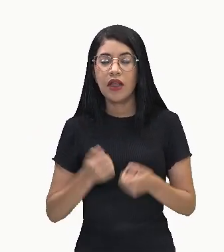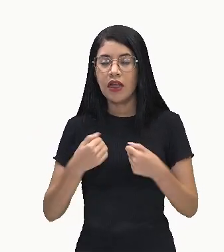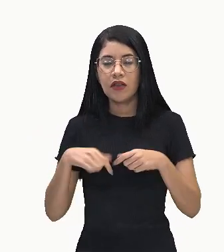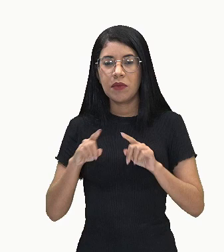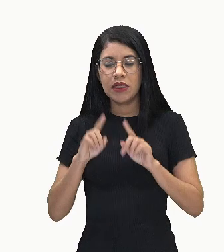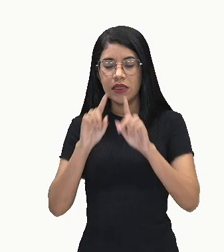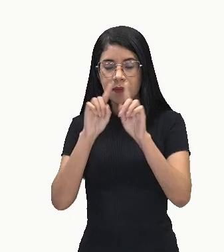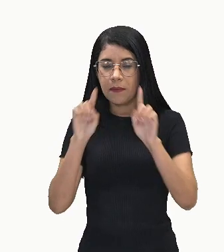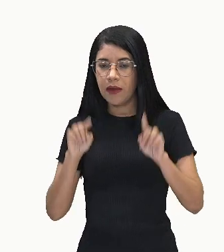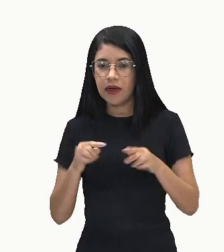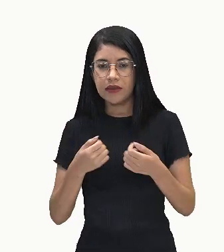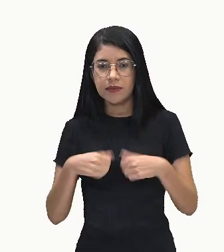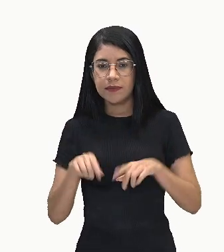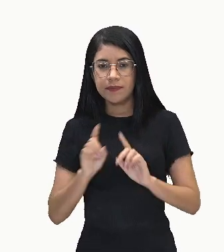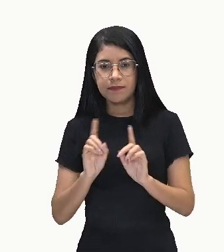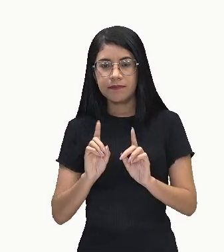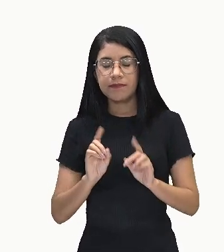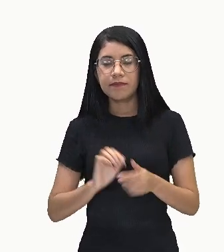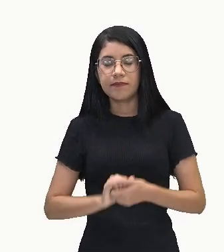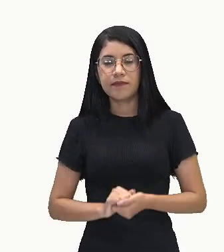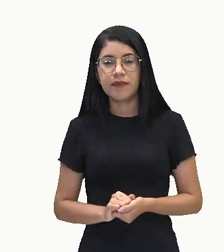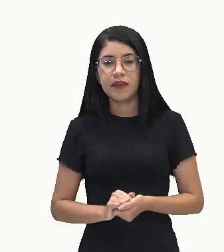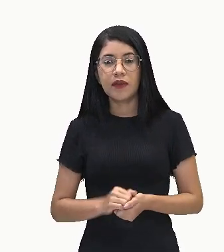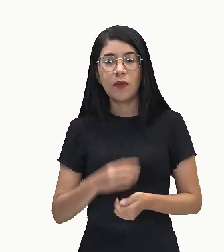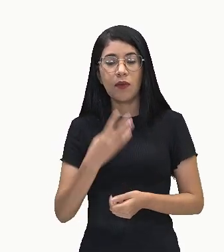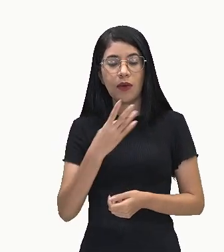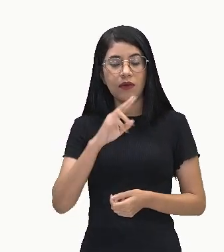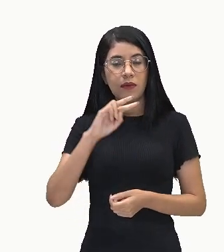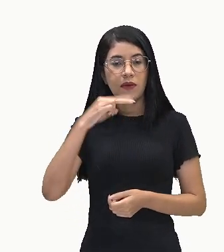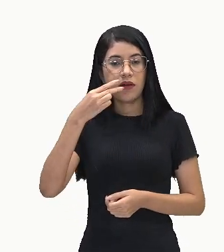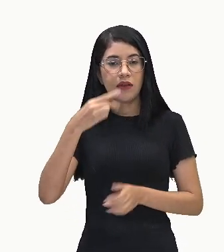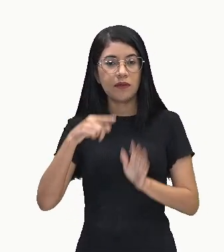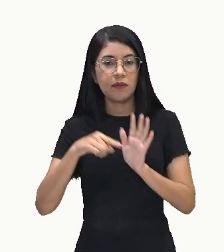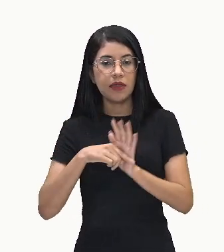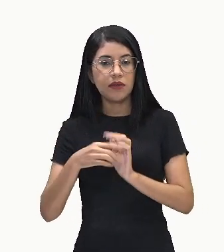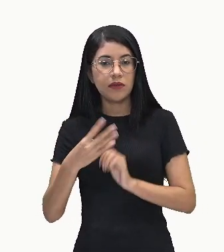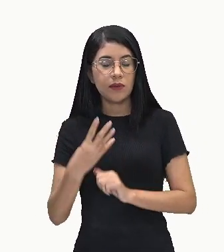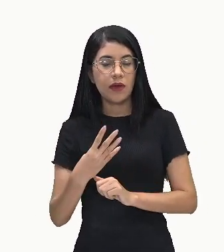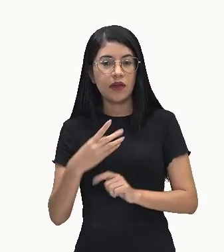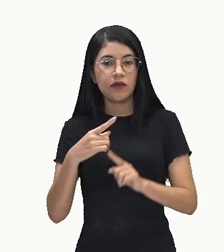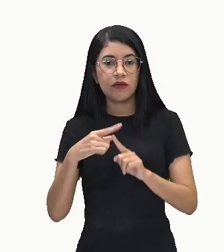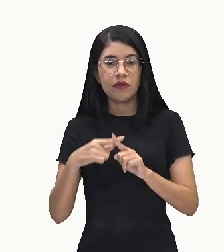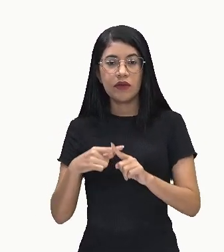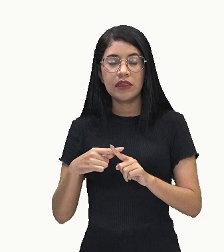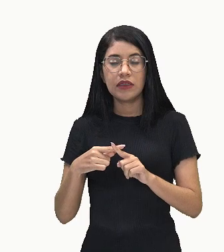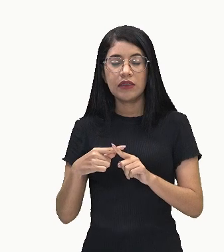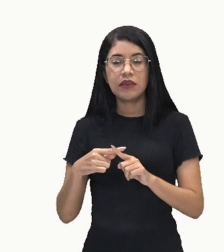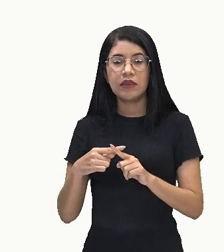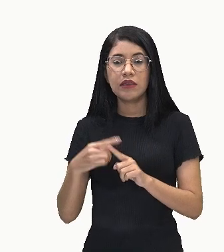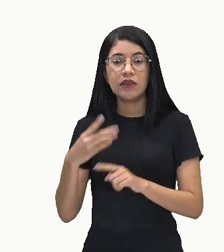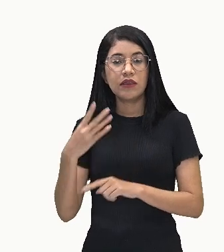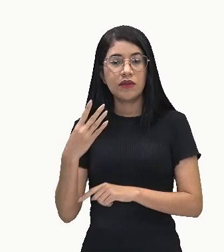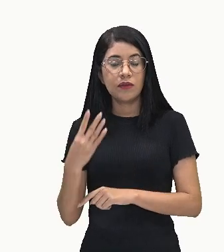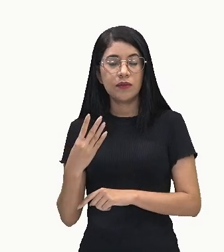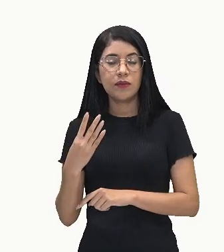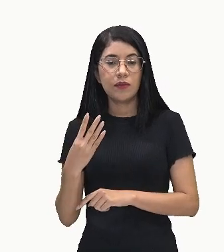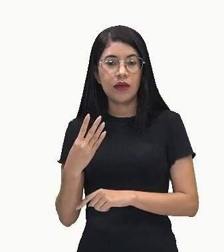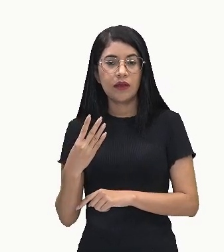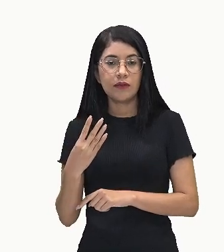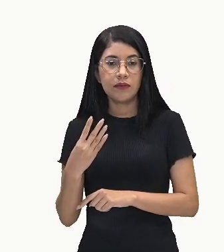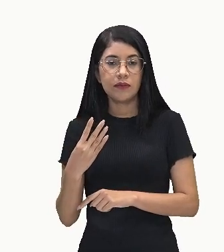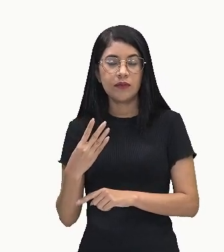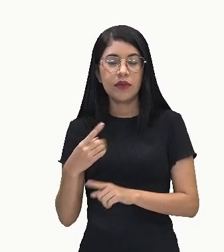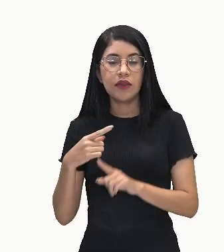aqui. Menos 4, que multiplica A. O A vale 4 também, ó.